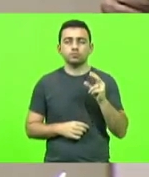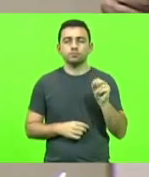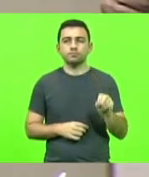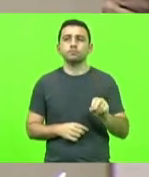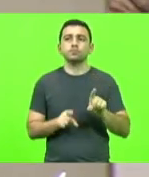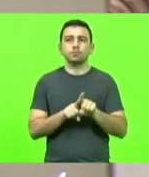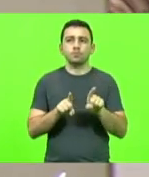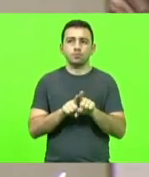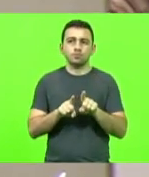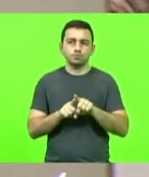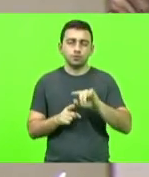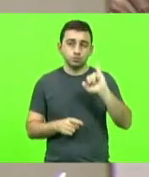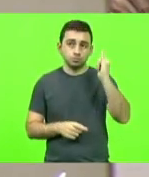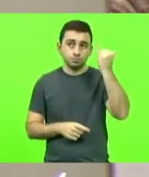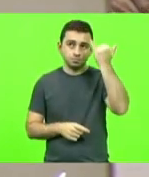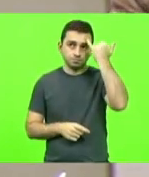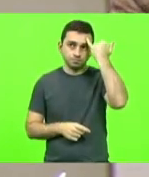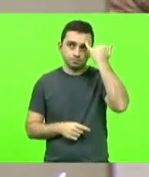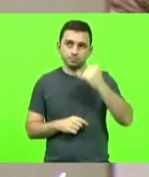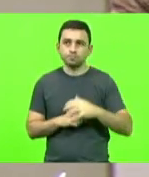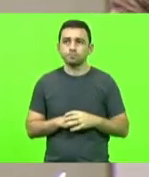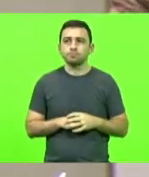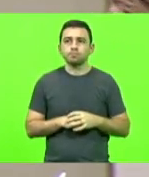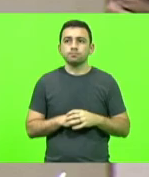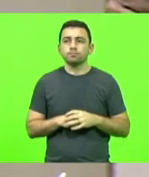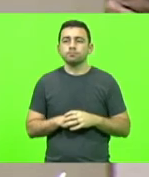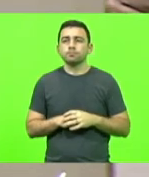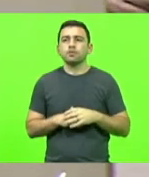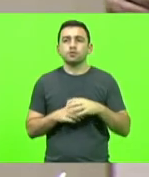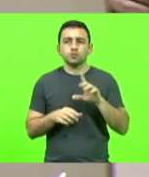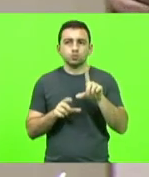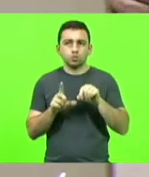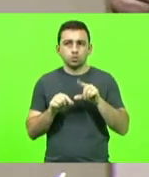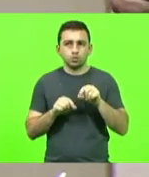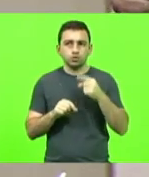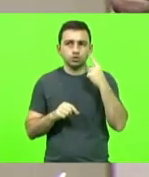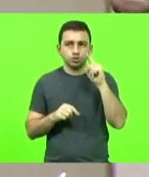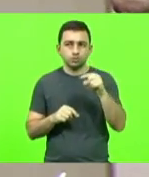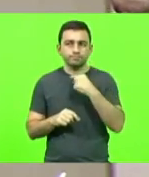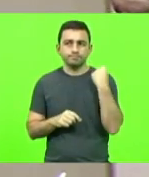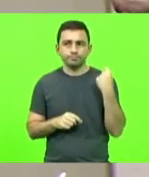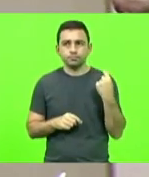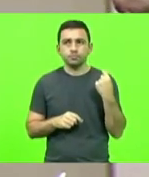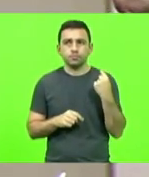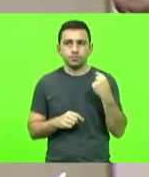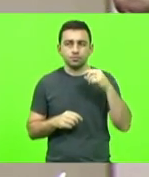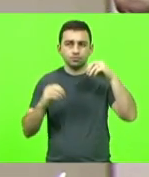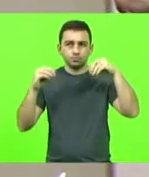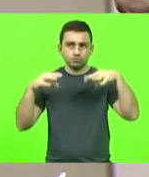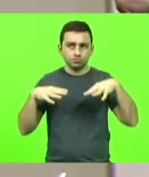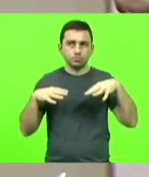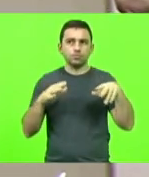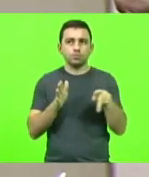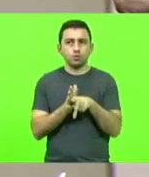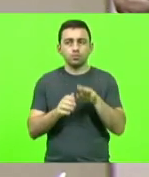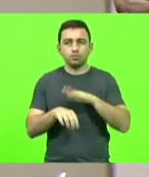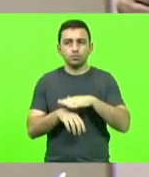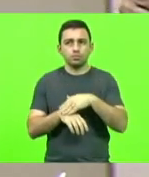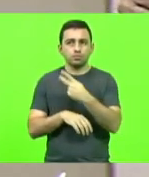autor deputado Jair Mioto, dispõe sobre a escolha do dia de vencimento da fatura de energia elétrica por parte do